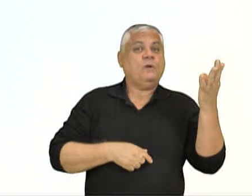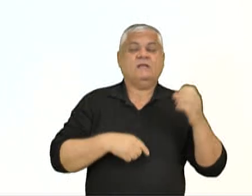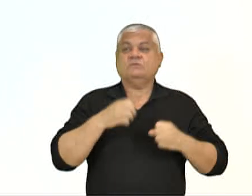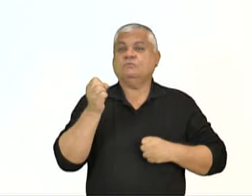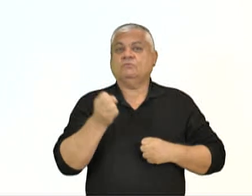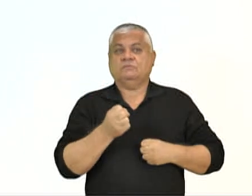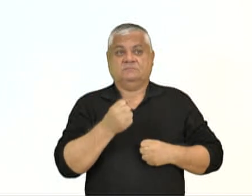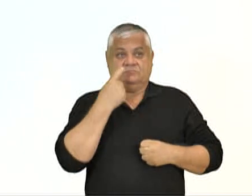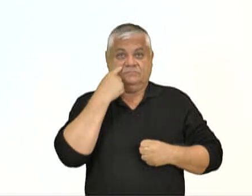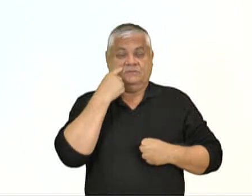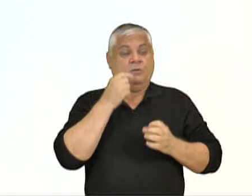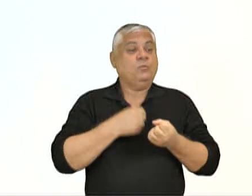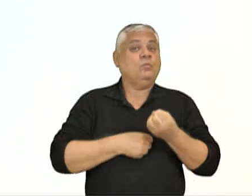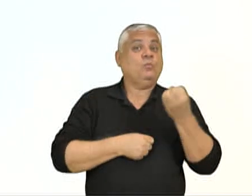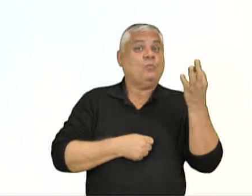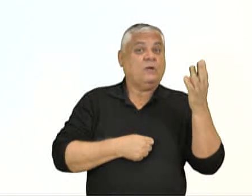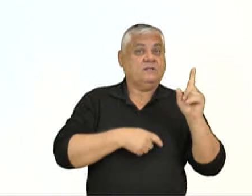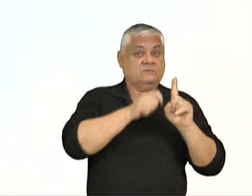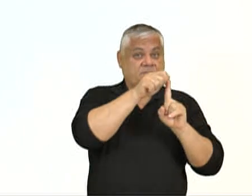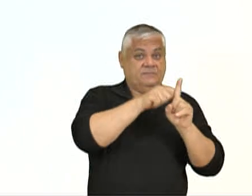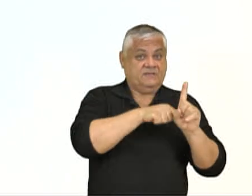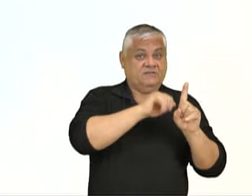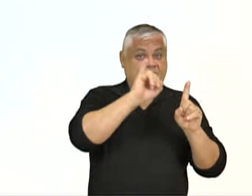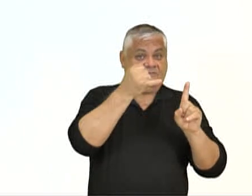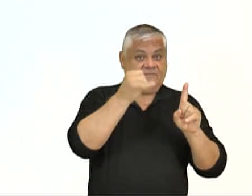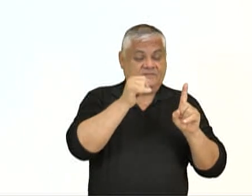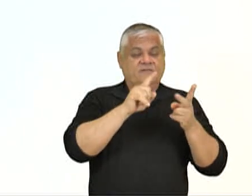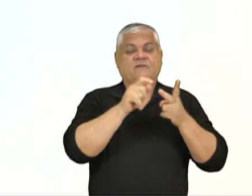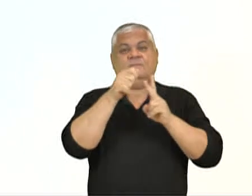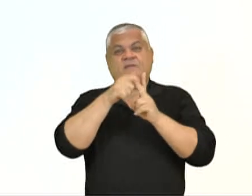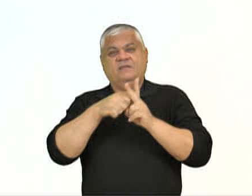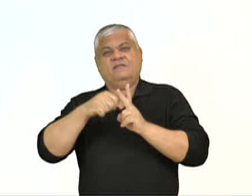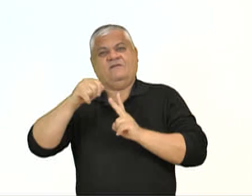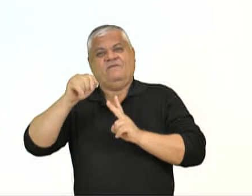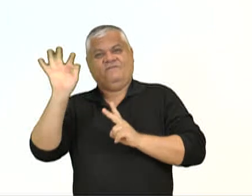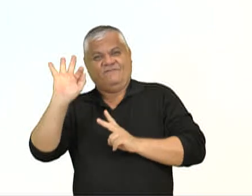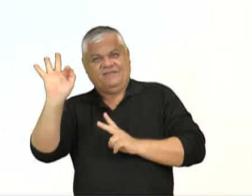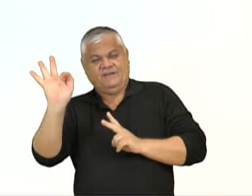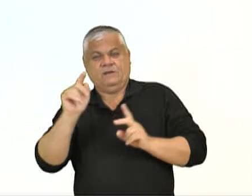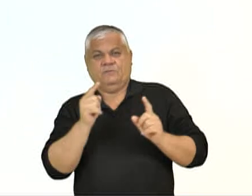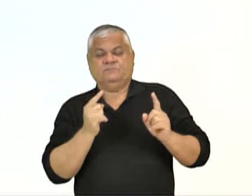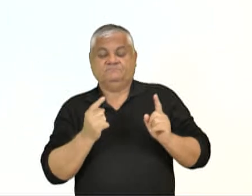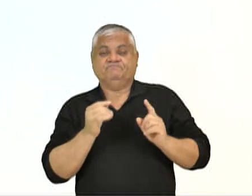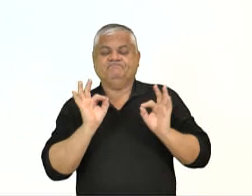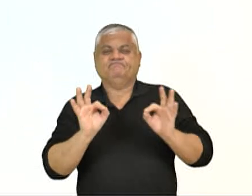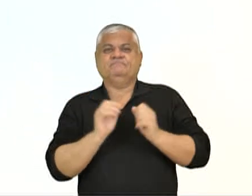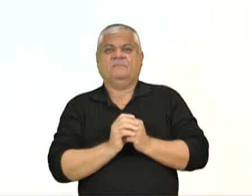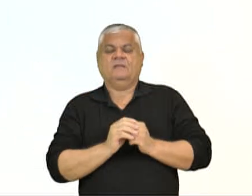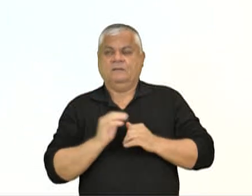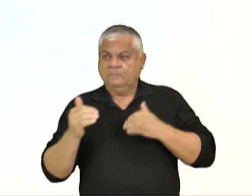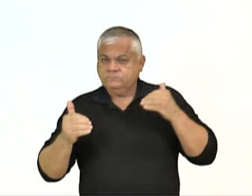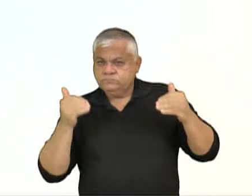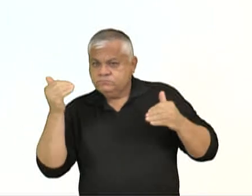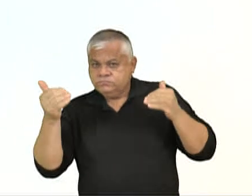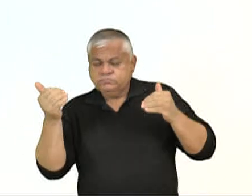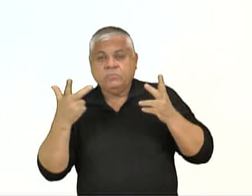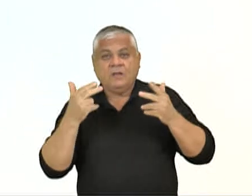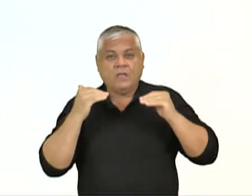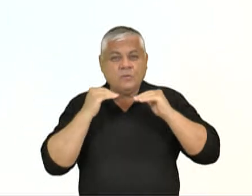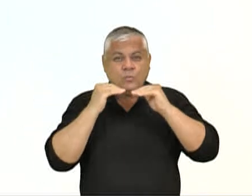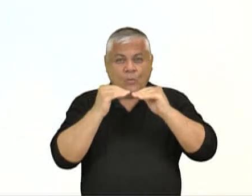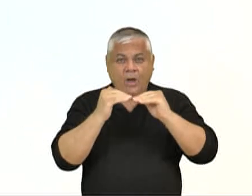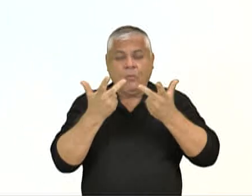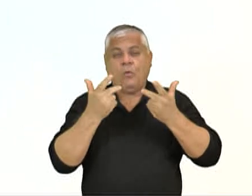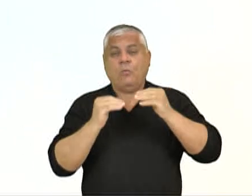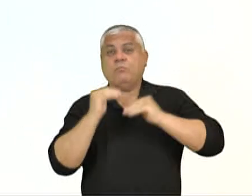primeiras tabelas, ou seja, fevereiro e janeiro, obtendo a tabela de evolução das vendas de